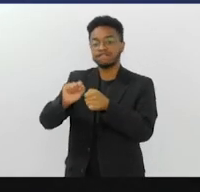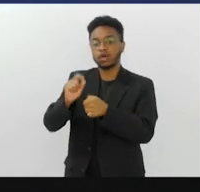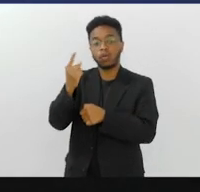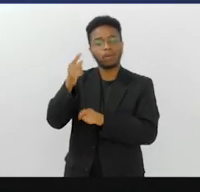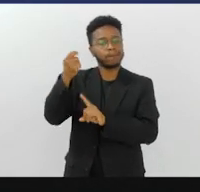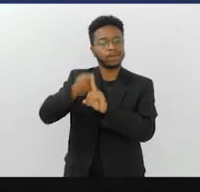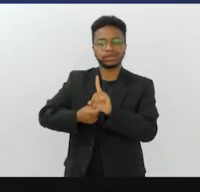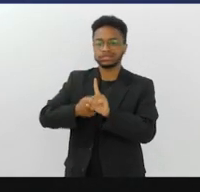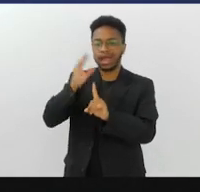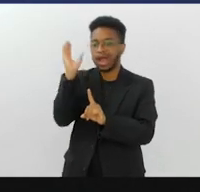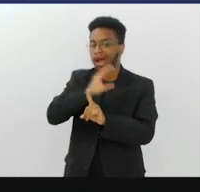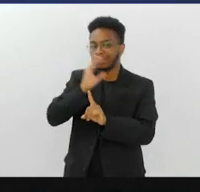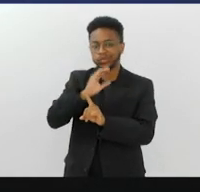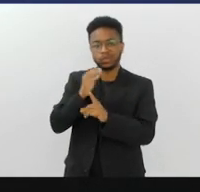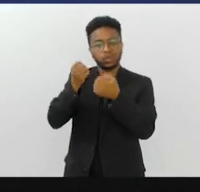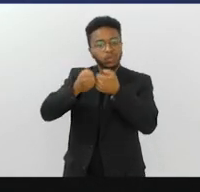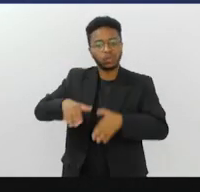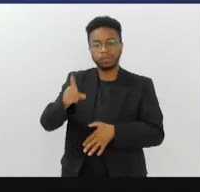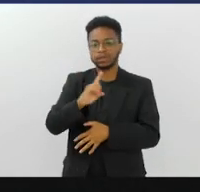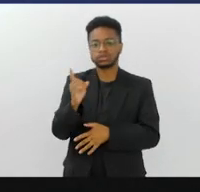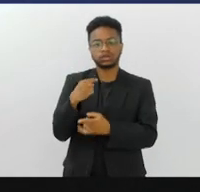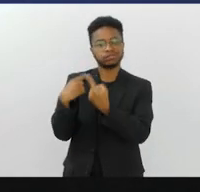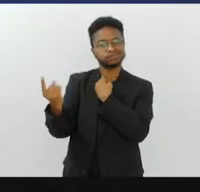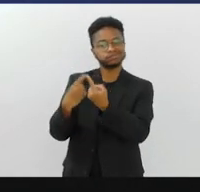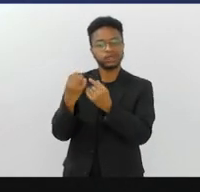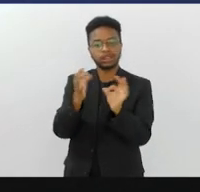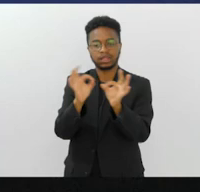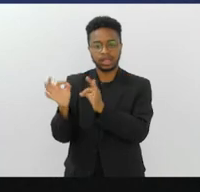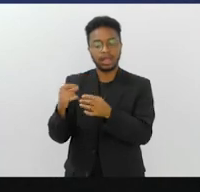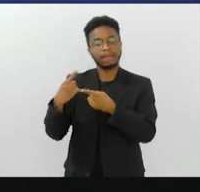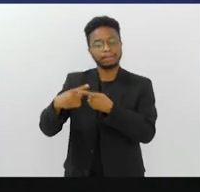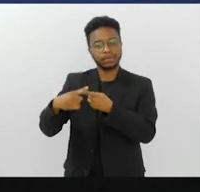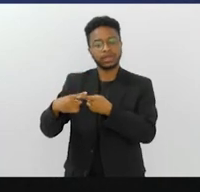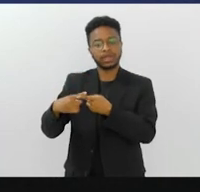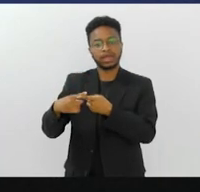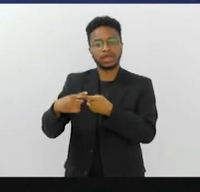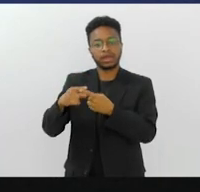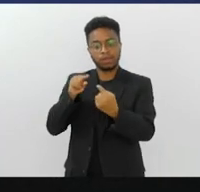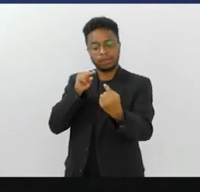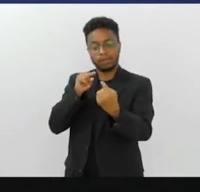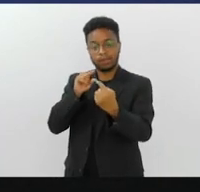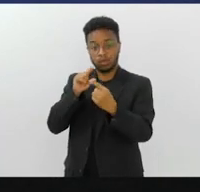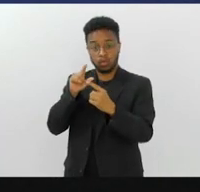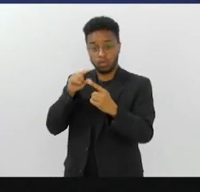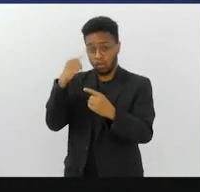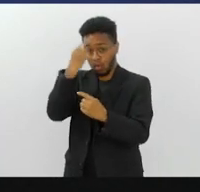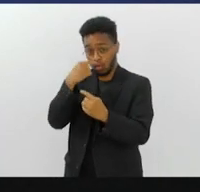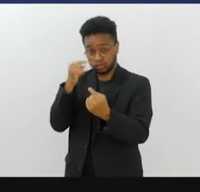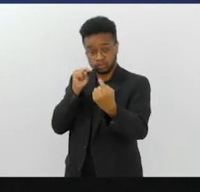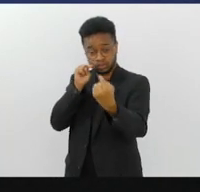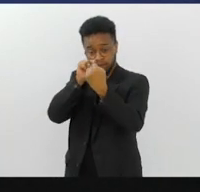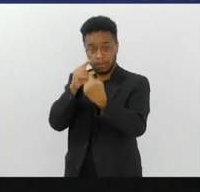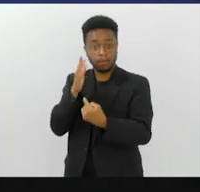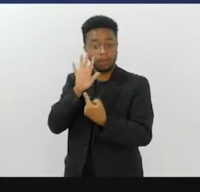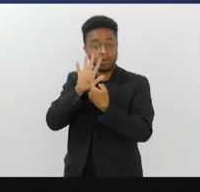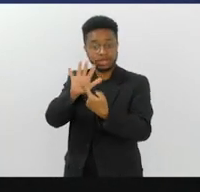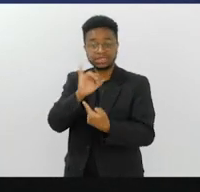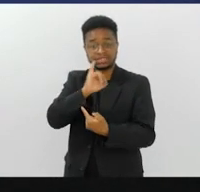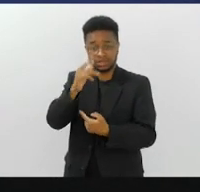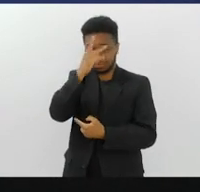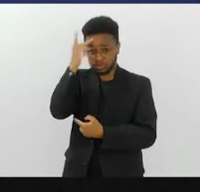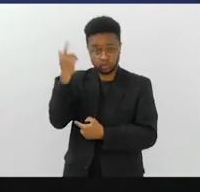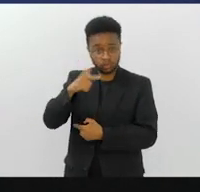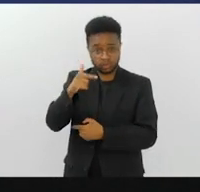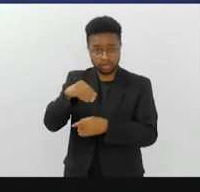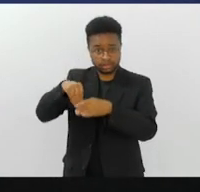ir e vir de ninguém então ela faz essa abordagem e descarta o dado se a pessoa não estiver no mandado no no nosso banco de mandados de